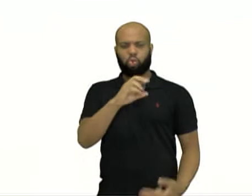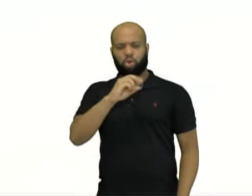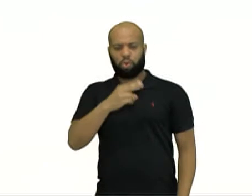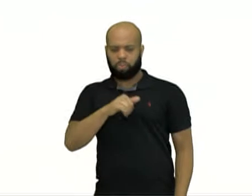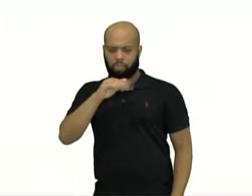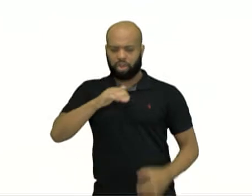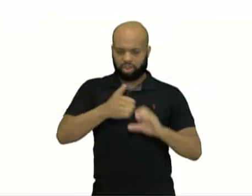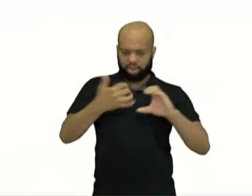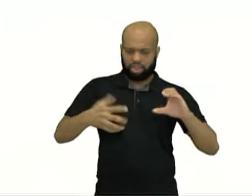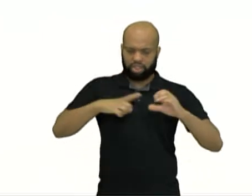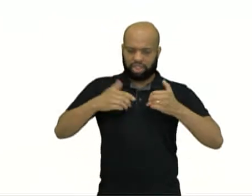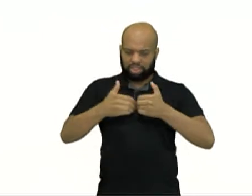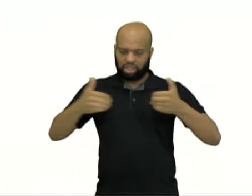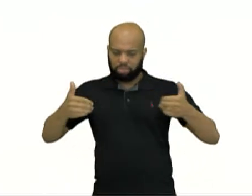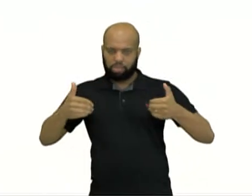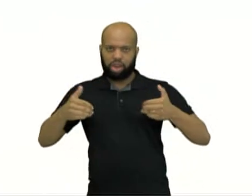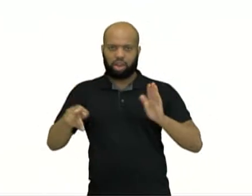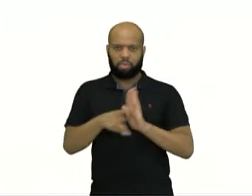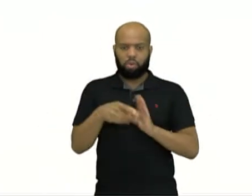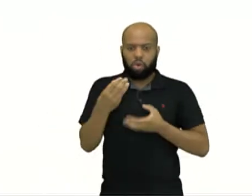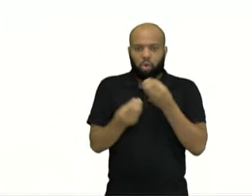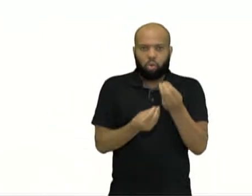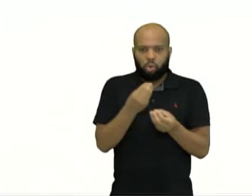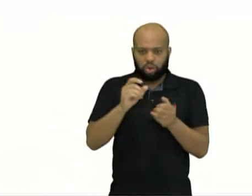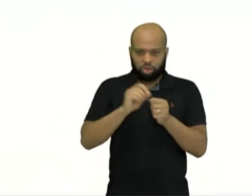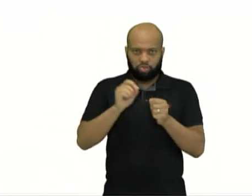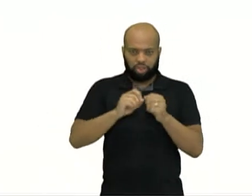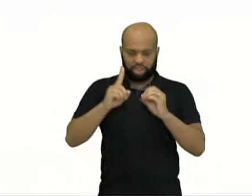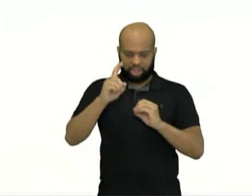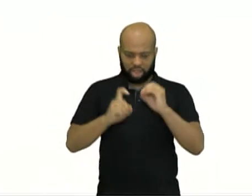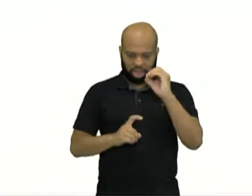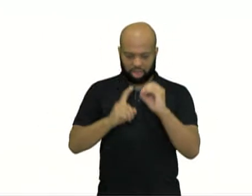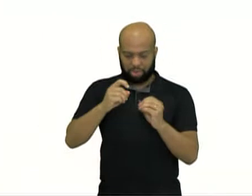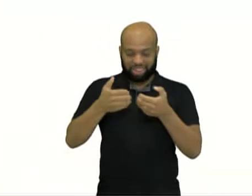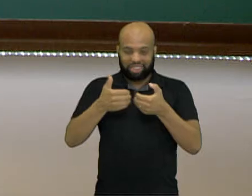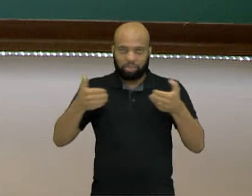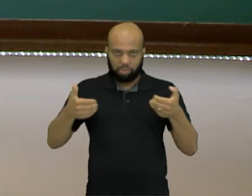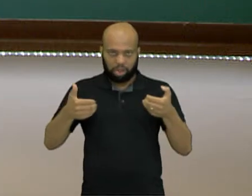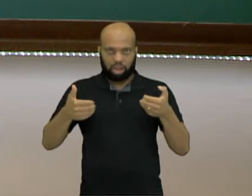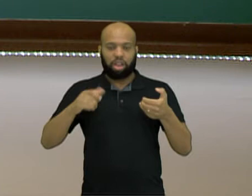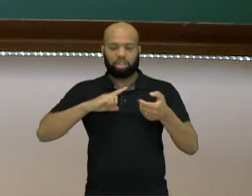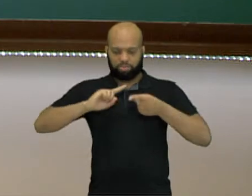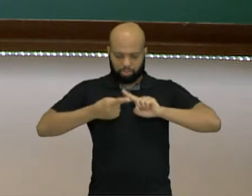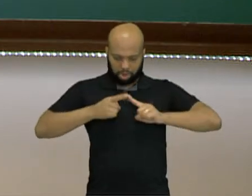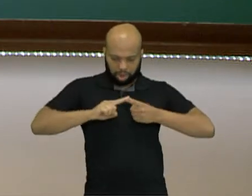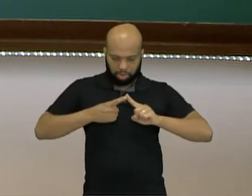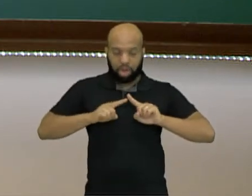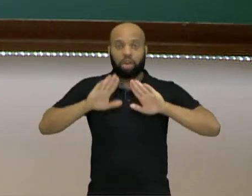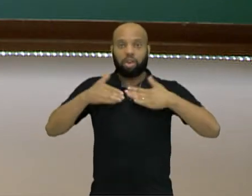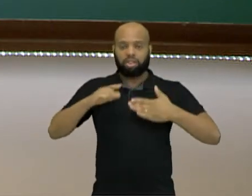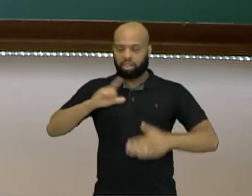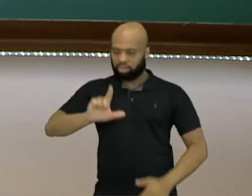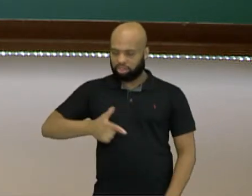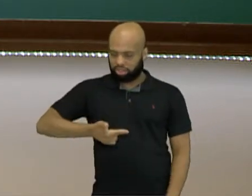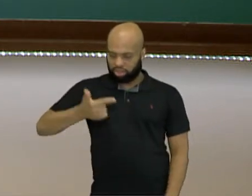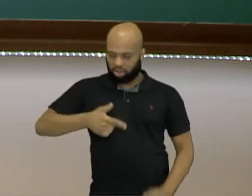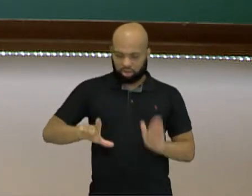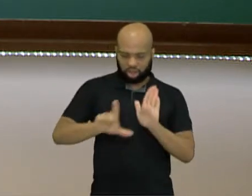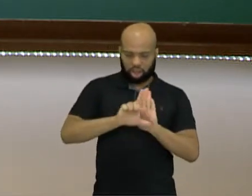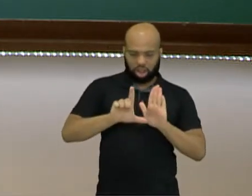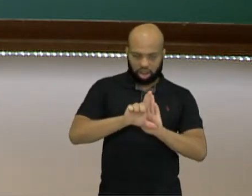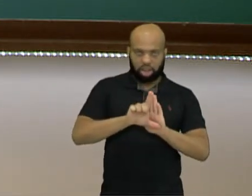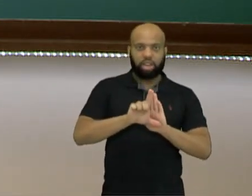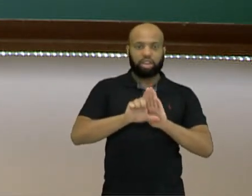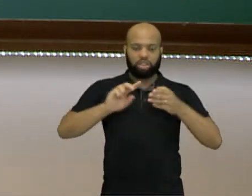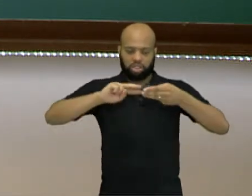forma independente durante a formação dos gametas e se combinam ao acaso. Então, na primeira lei de Mendel, a gente estudava uma característica de cada vez.